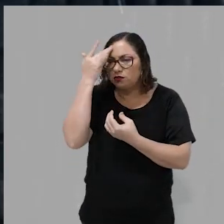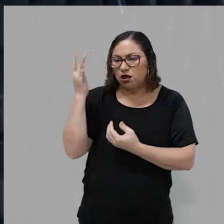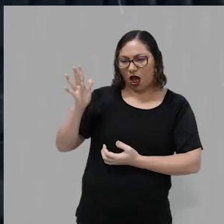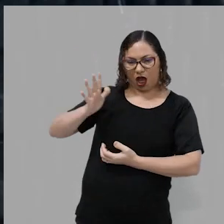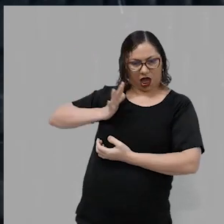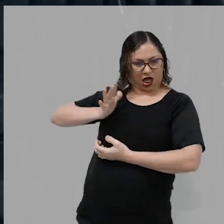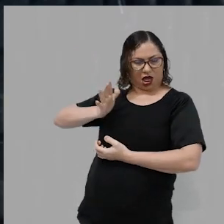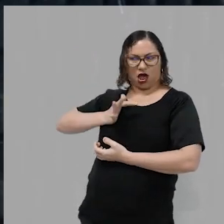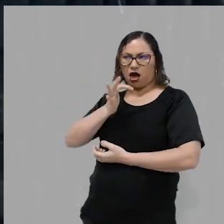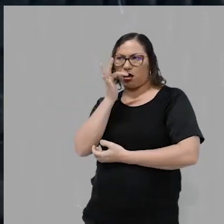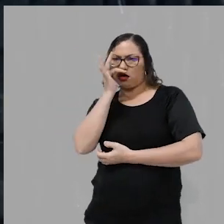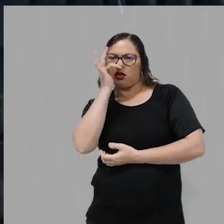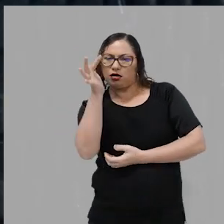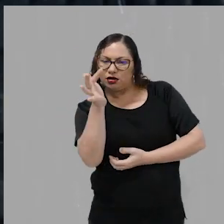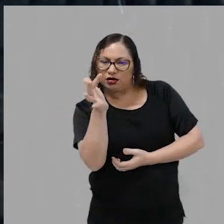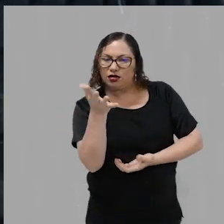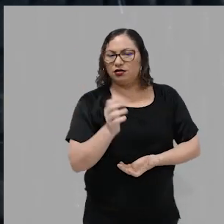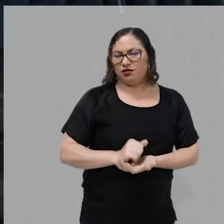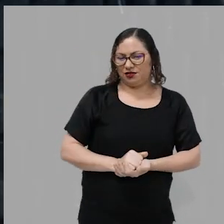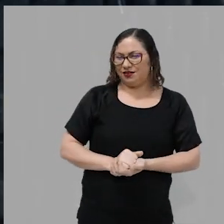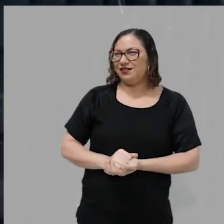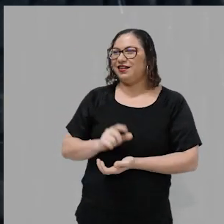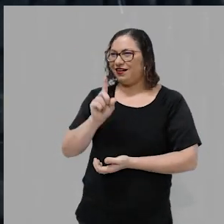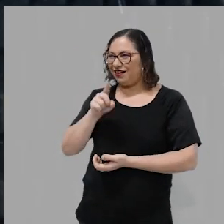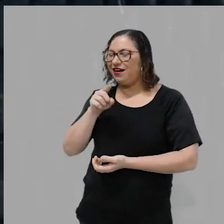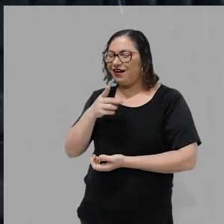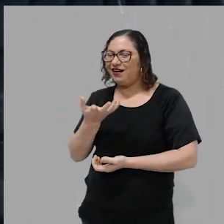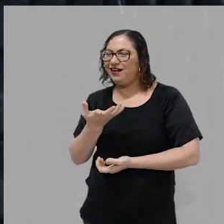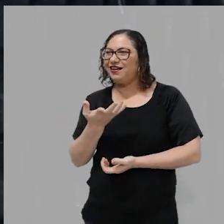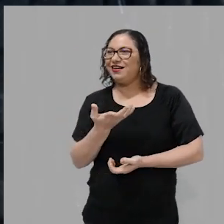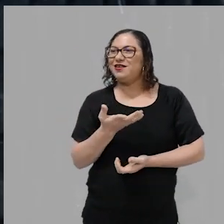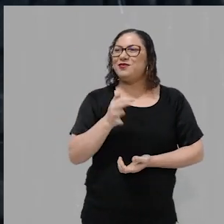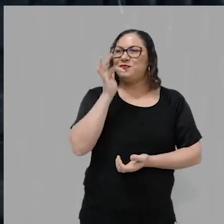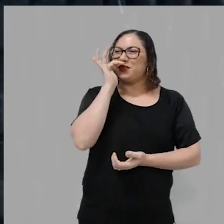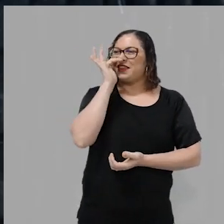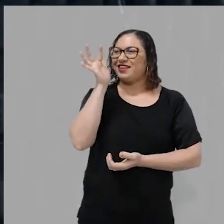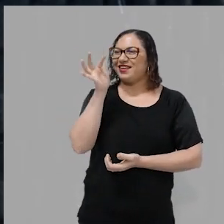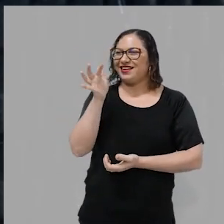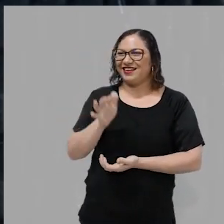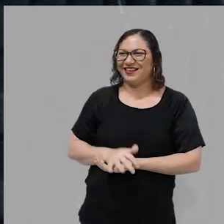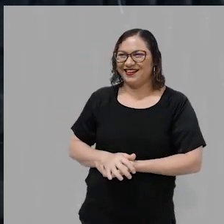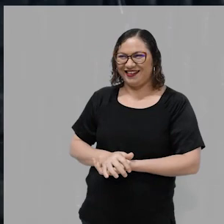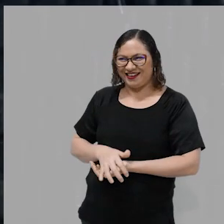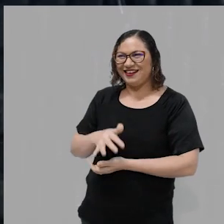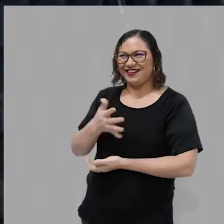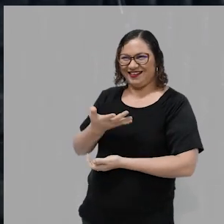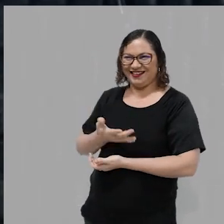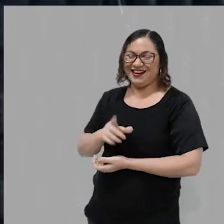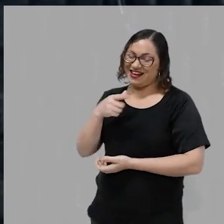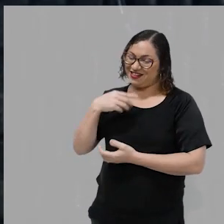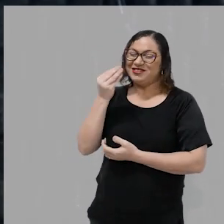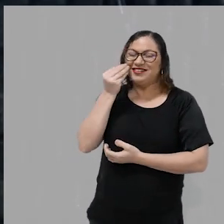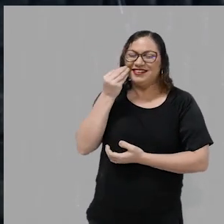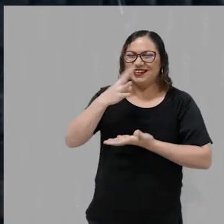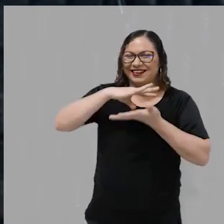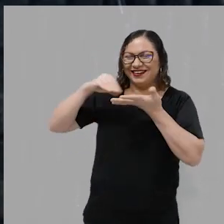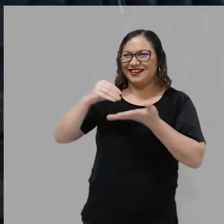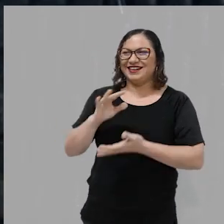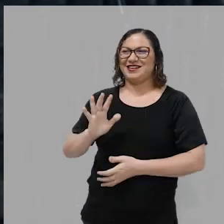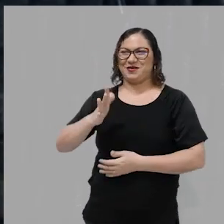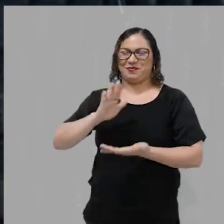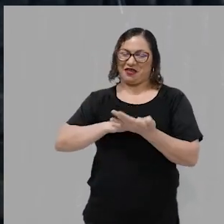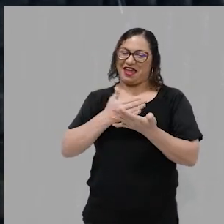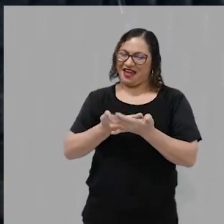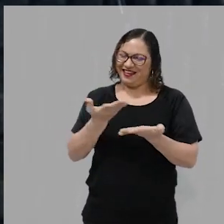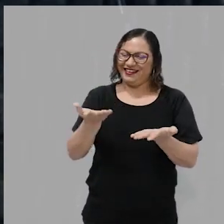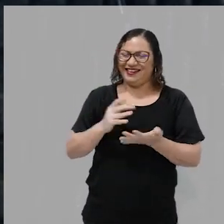gente sofisticada? Isso, quase acertei. Sofisticada. Estou tentando acertar, mas é mais ou menos isso, a minha